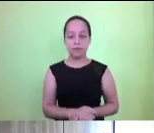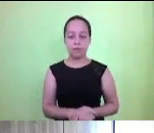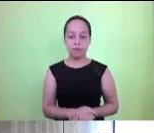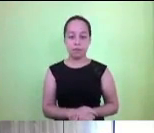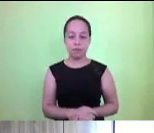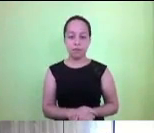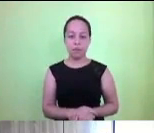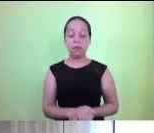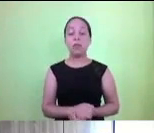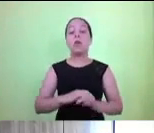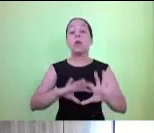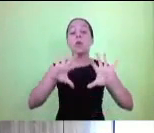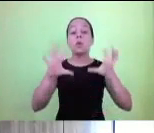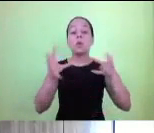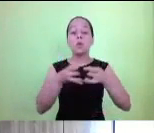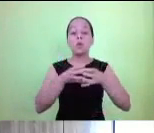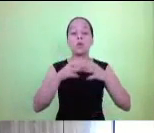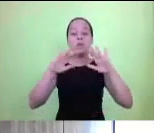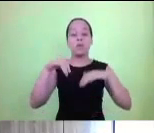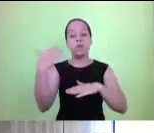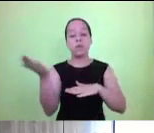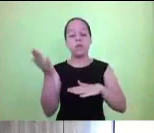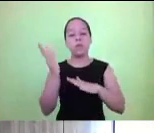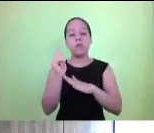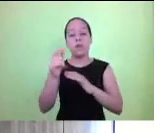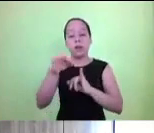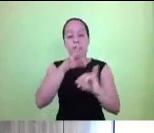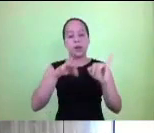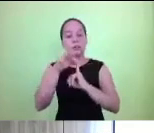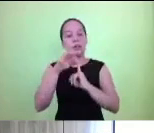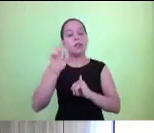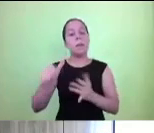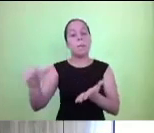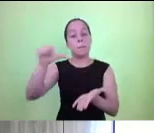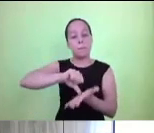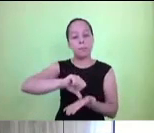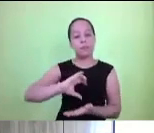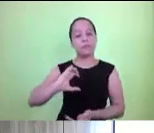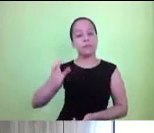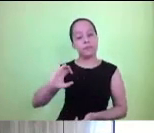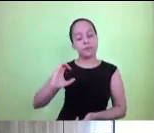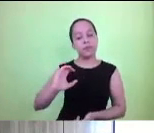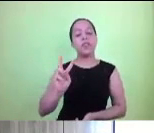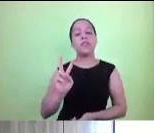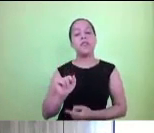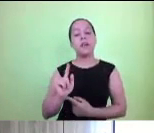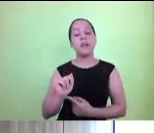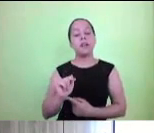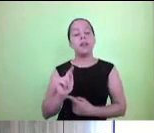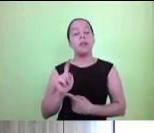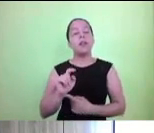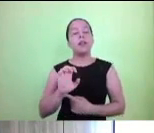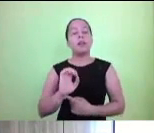Público externo, Polo Cariacica. Código de vagas 037, ampla